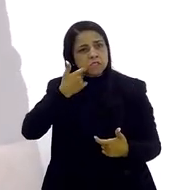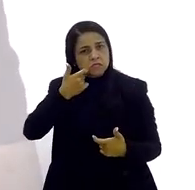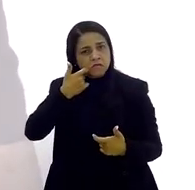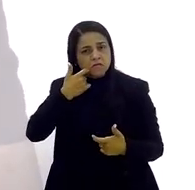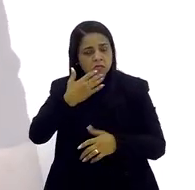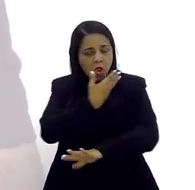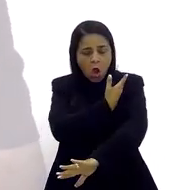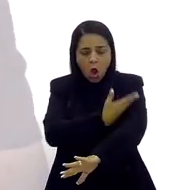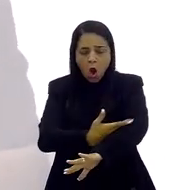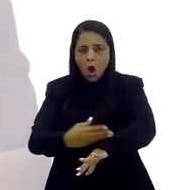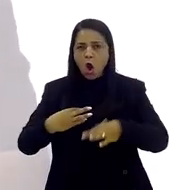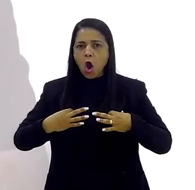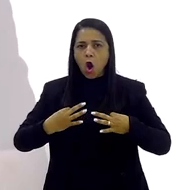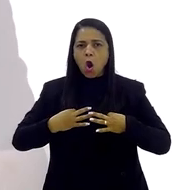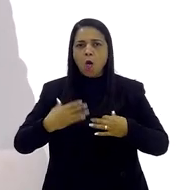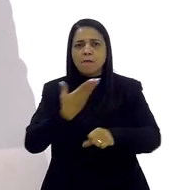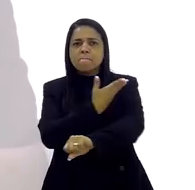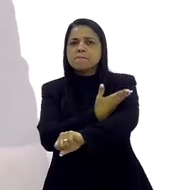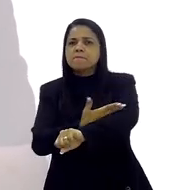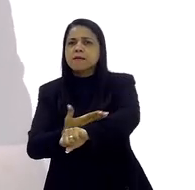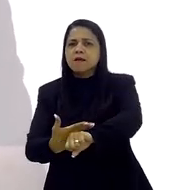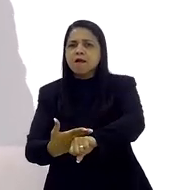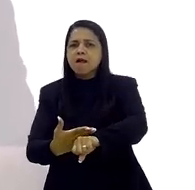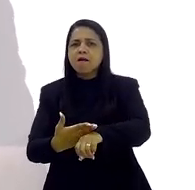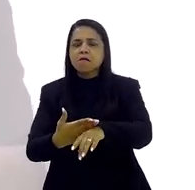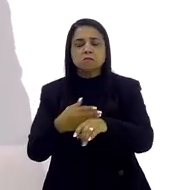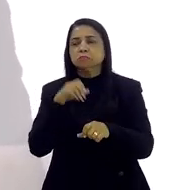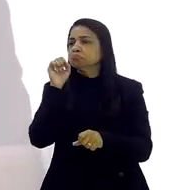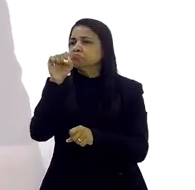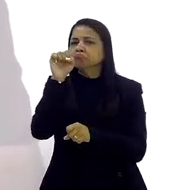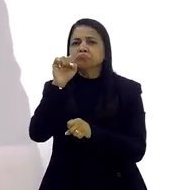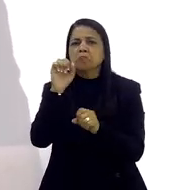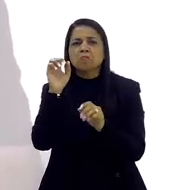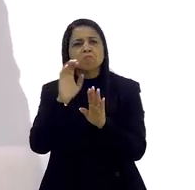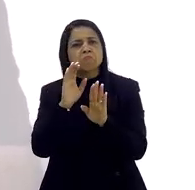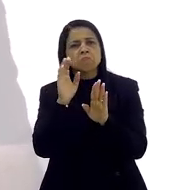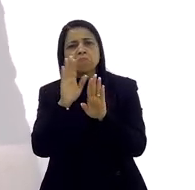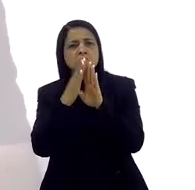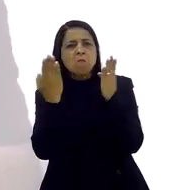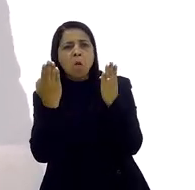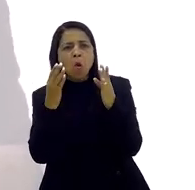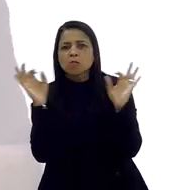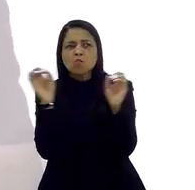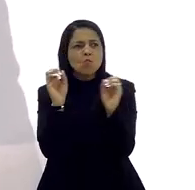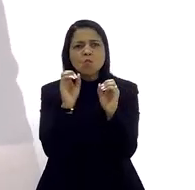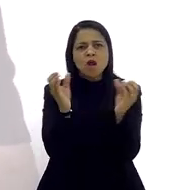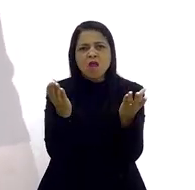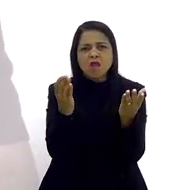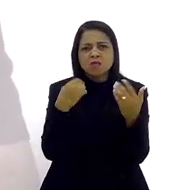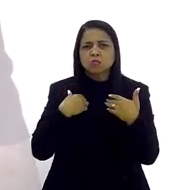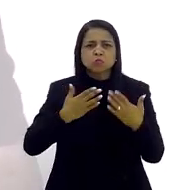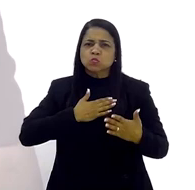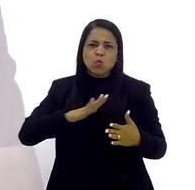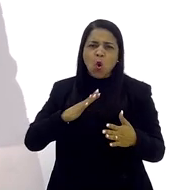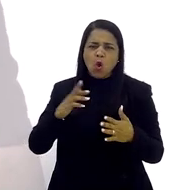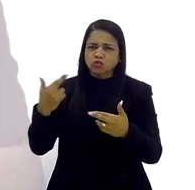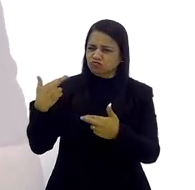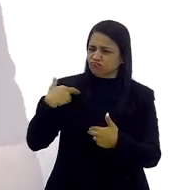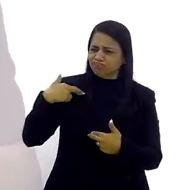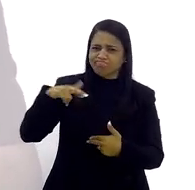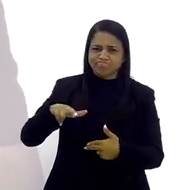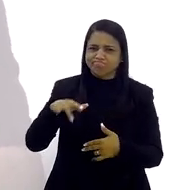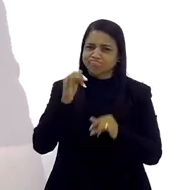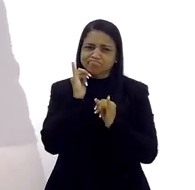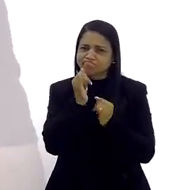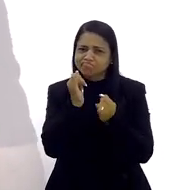com meu com a minha roupinha Branca eu não bato na porta da casa de ninguém eu não gosto até de falar sobre religião porque